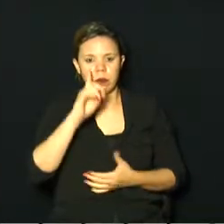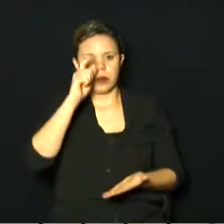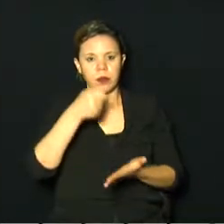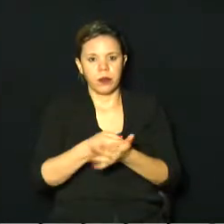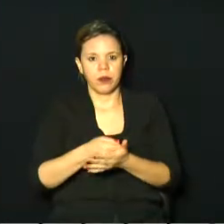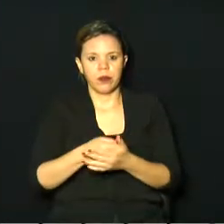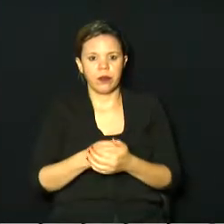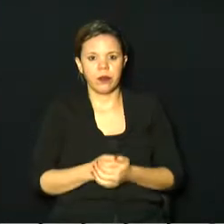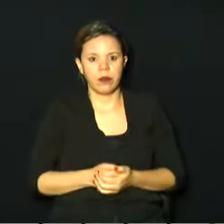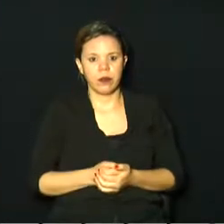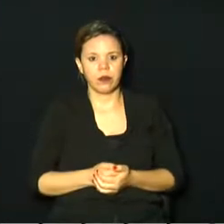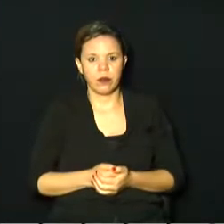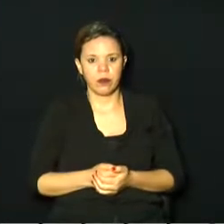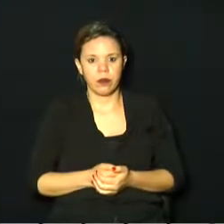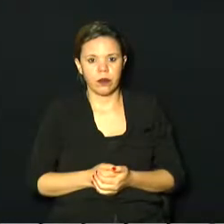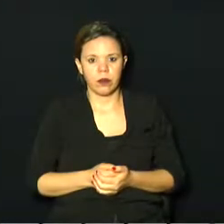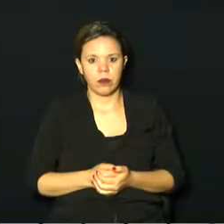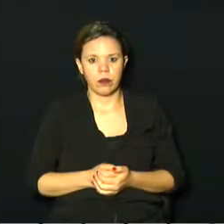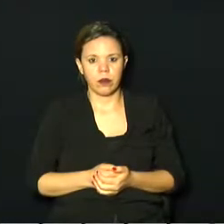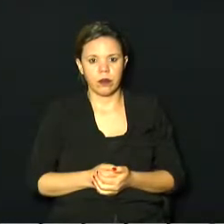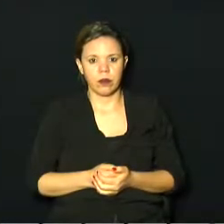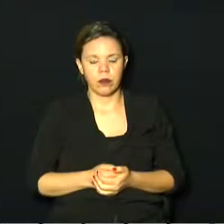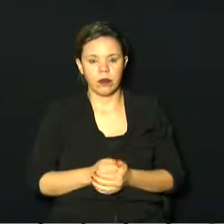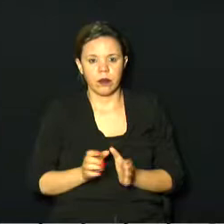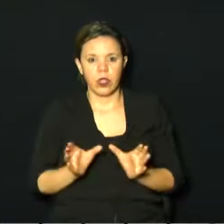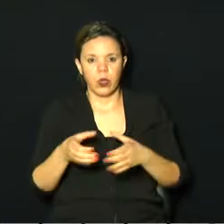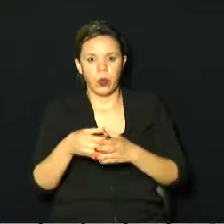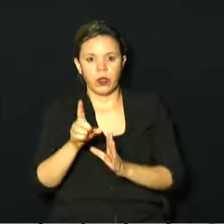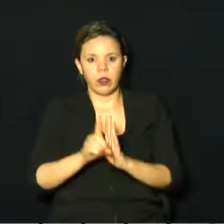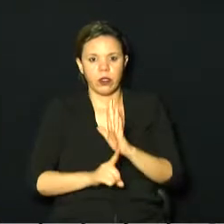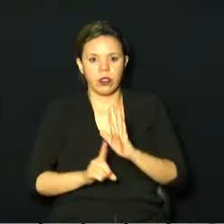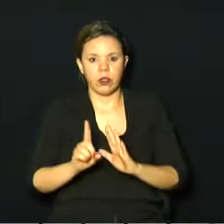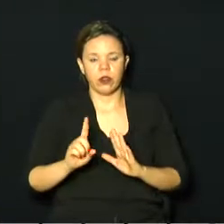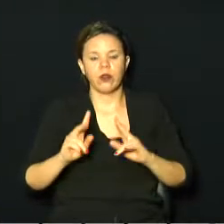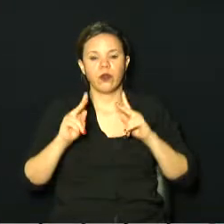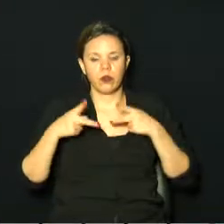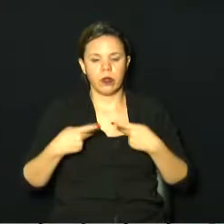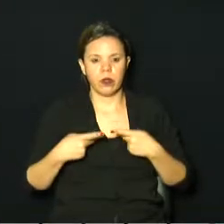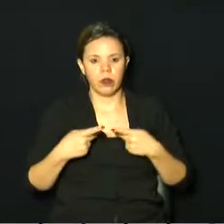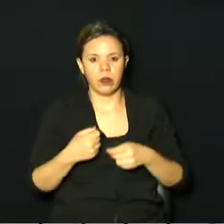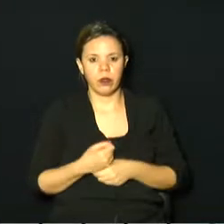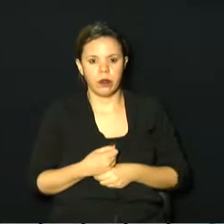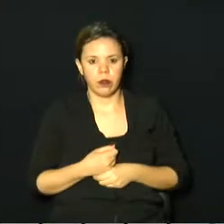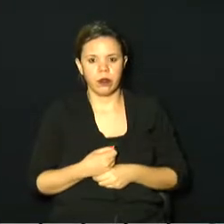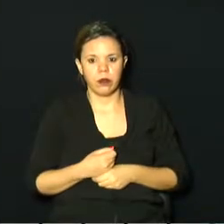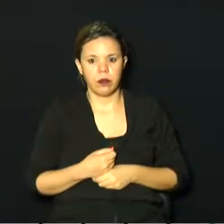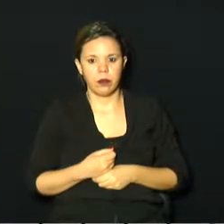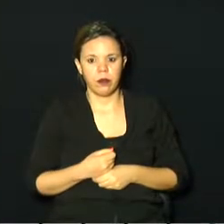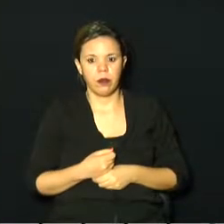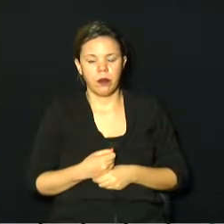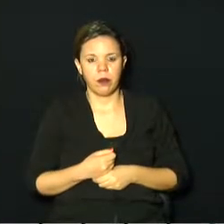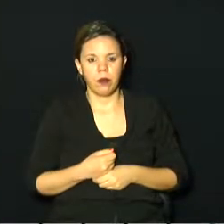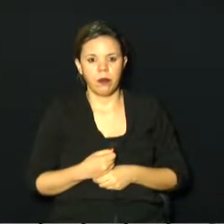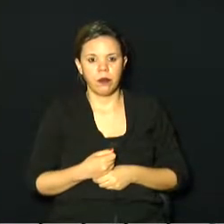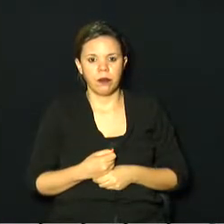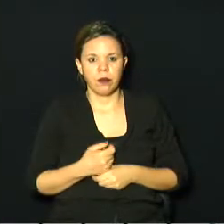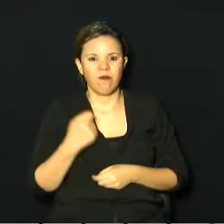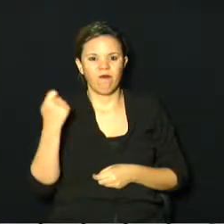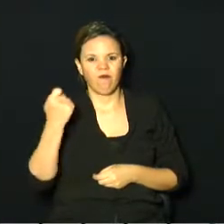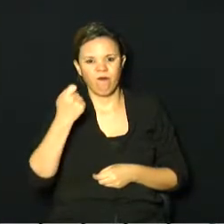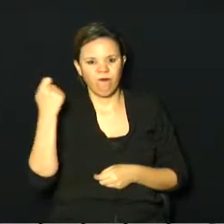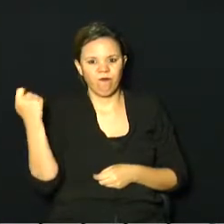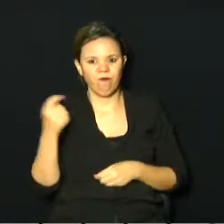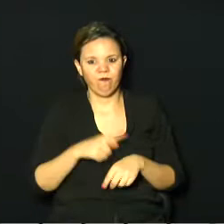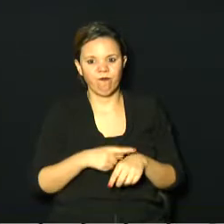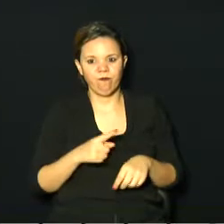trazer essa discussão para a Comissão de Direitos Humanos, tendo em vista o grave momento